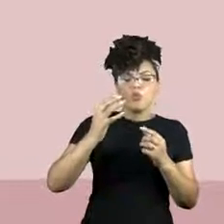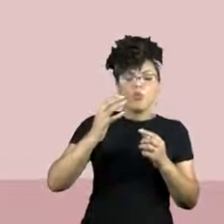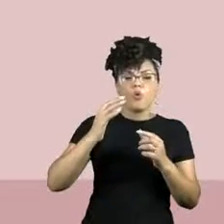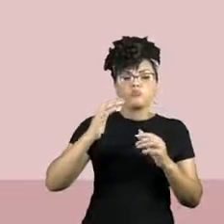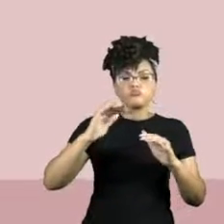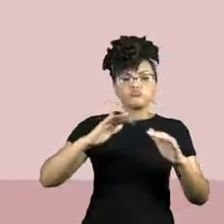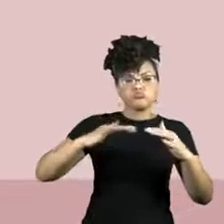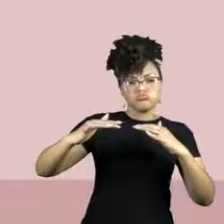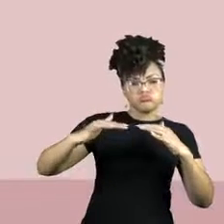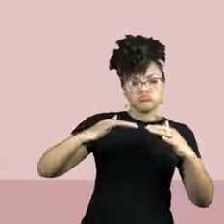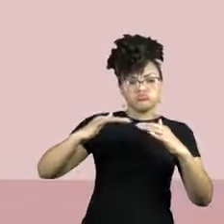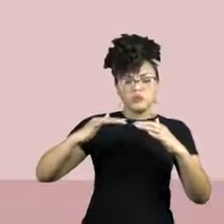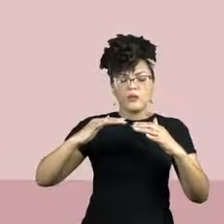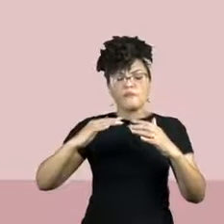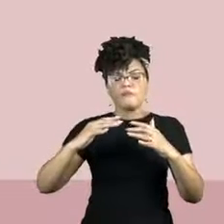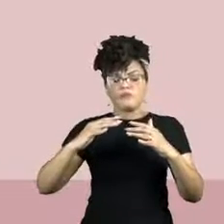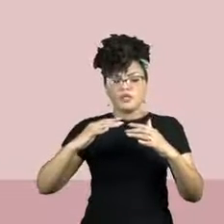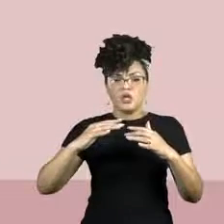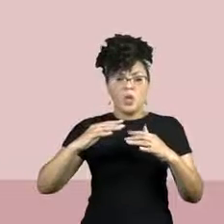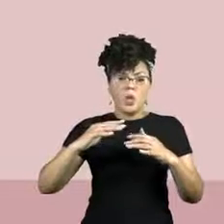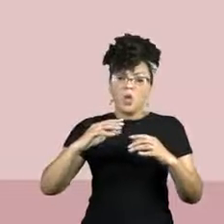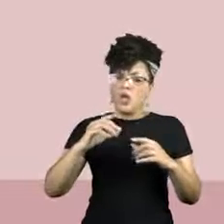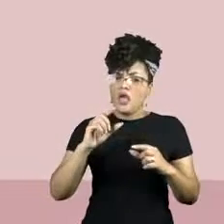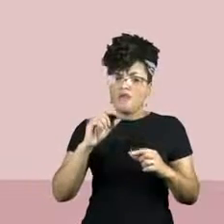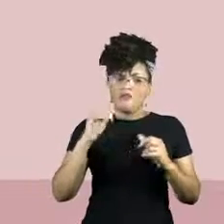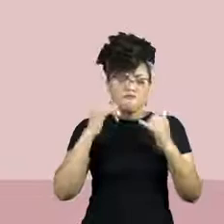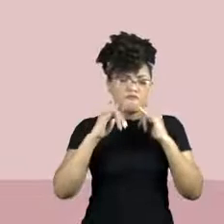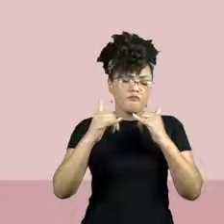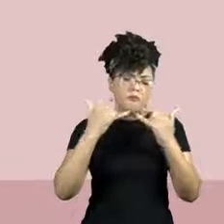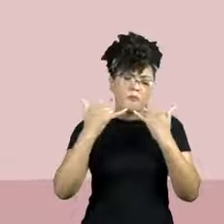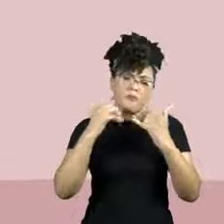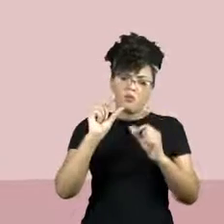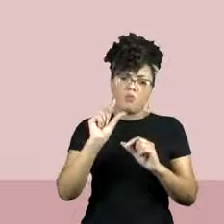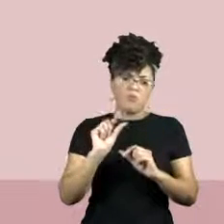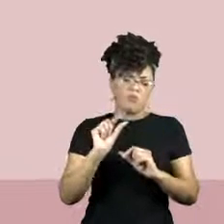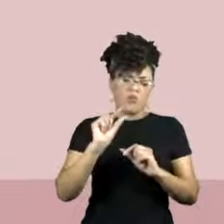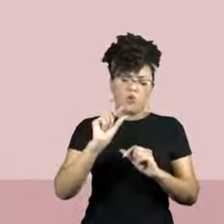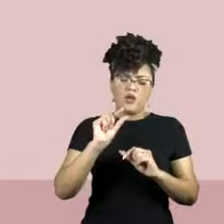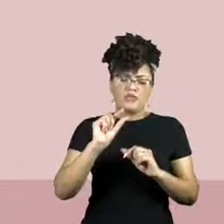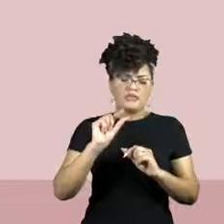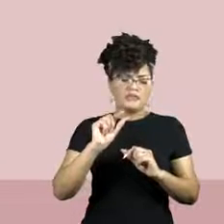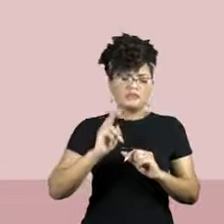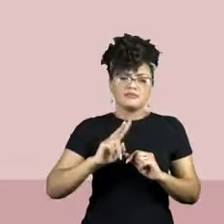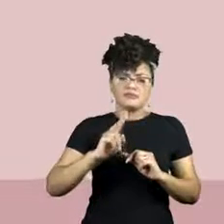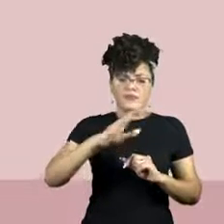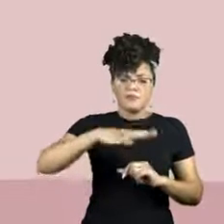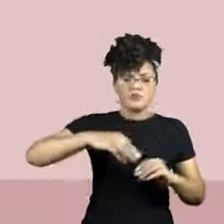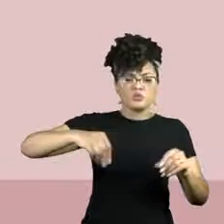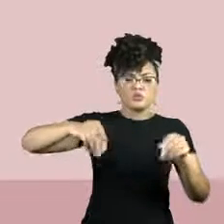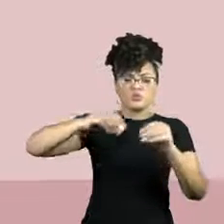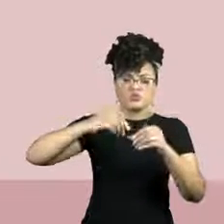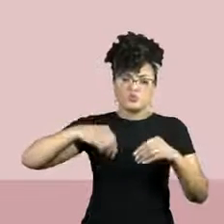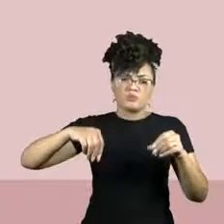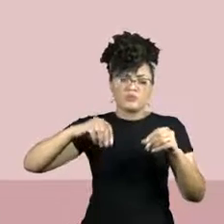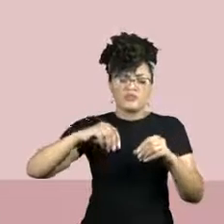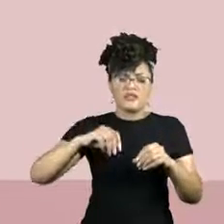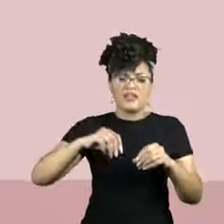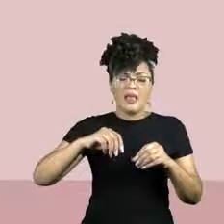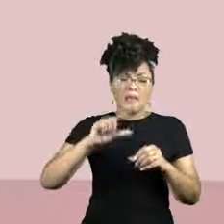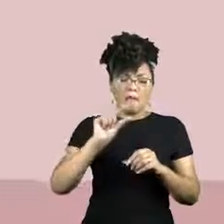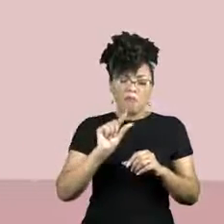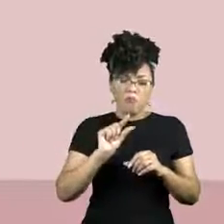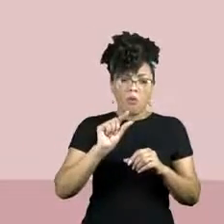A bem da verdade, a gente tem muita pouca informação sobre o solo em muitos casos, né? Às vezes, existem muitas poucas sondagens que